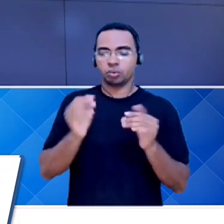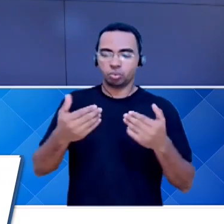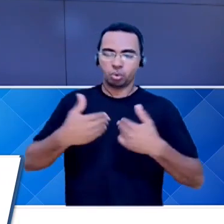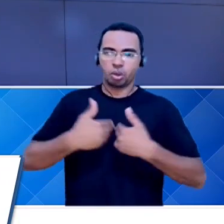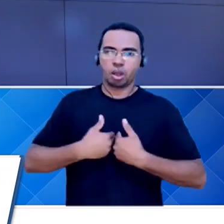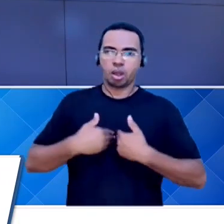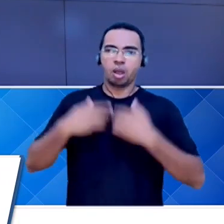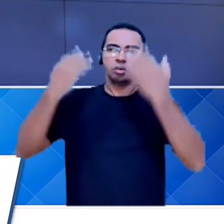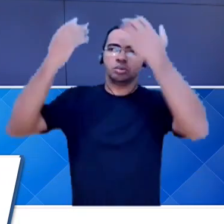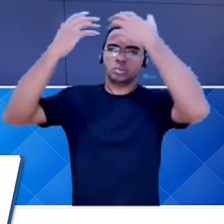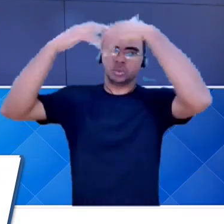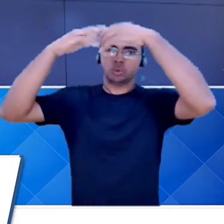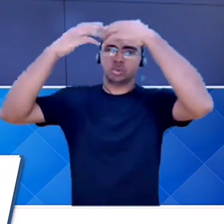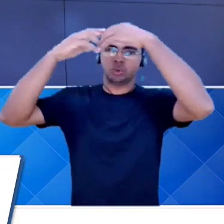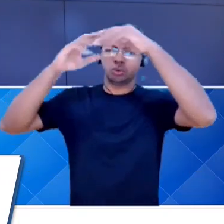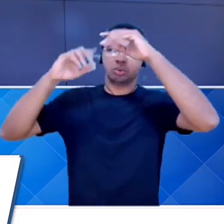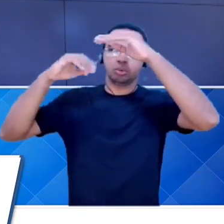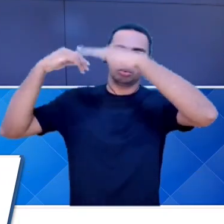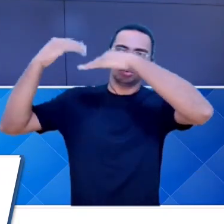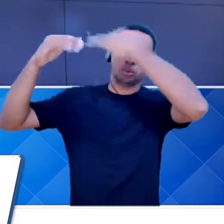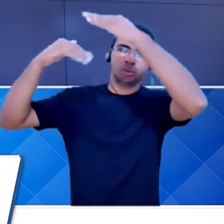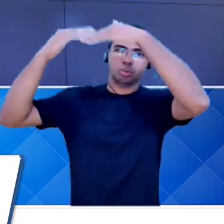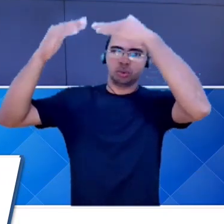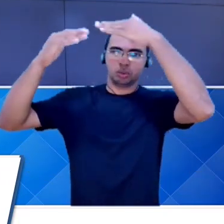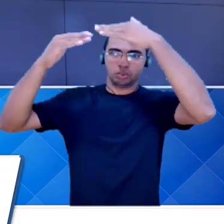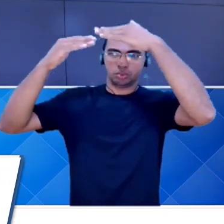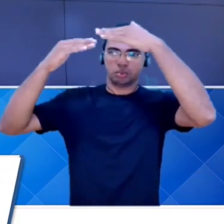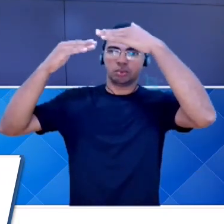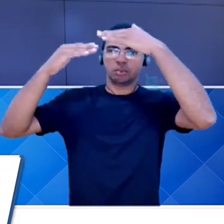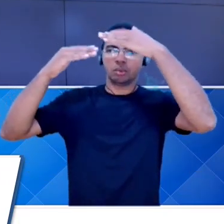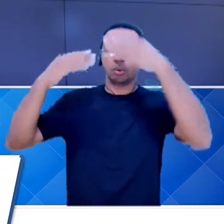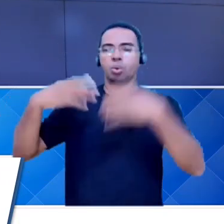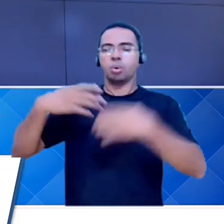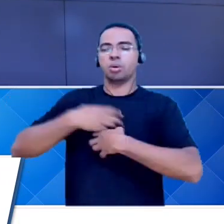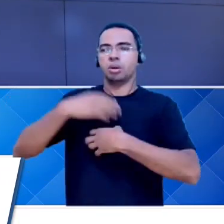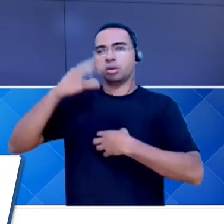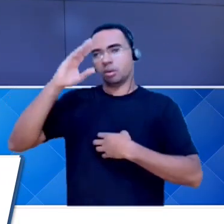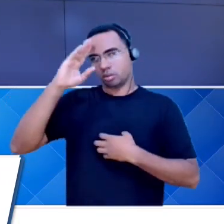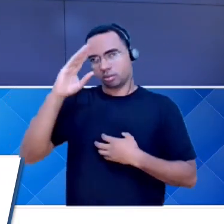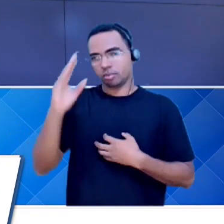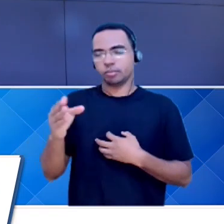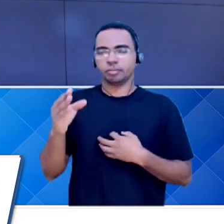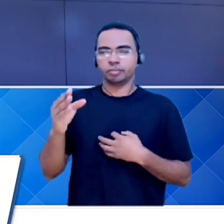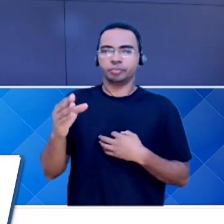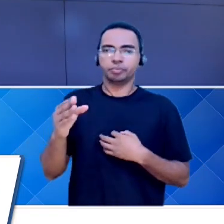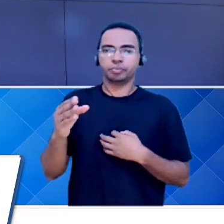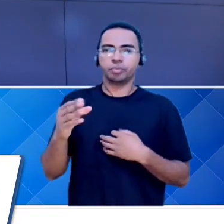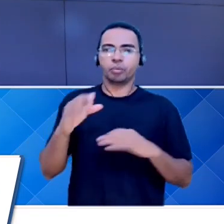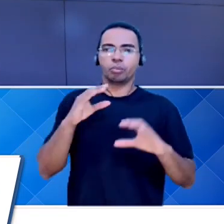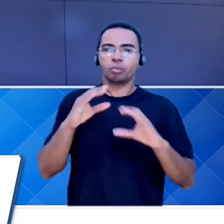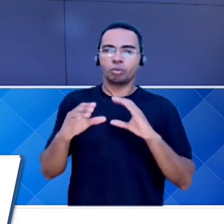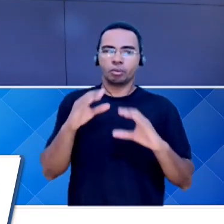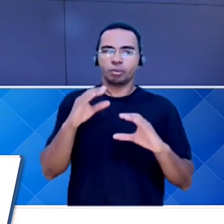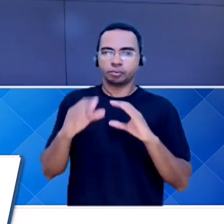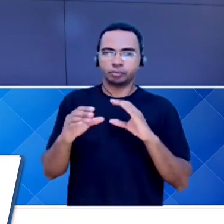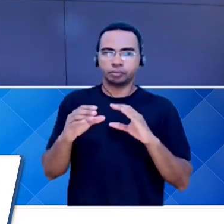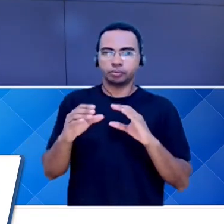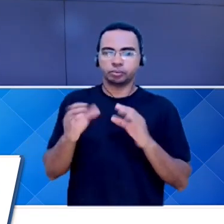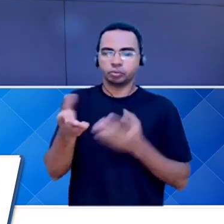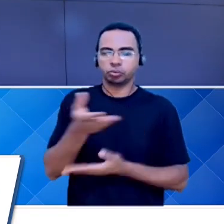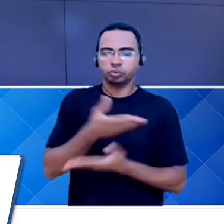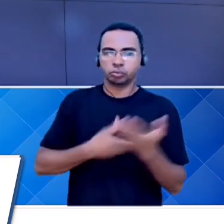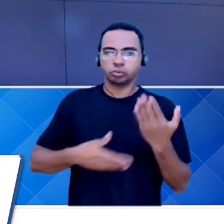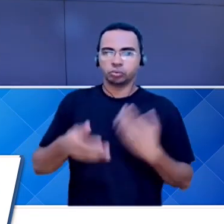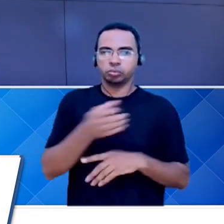transtorno do neurodesenvolvimento que afeta principalmente a comunicação, a interação